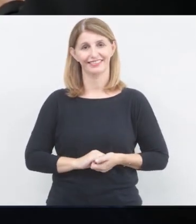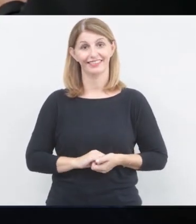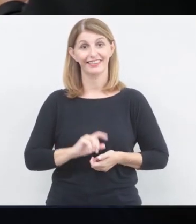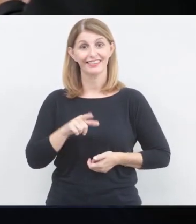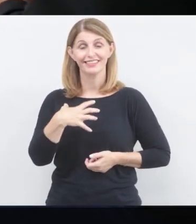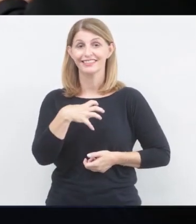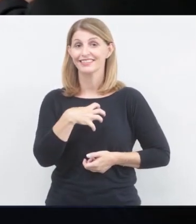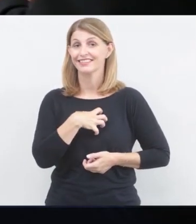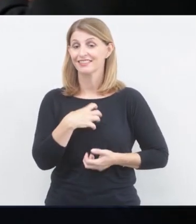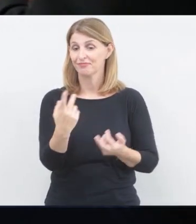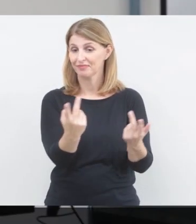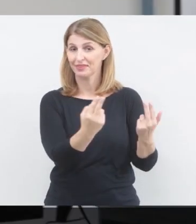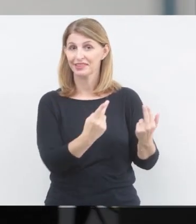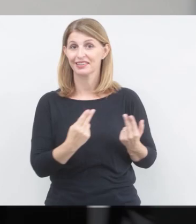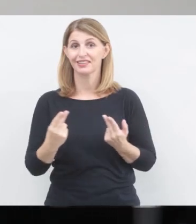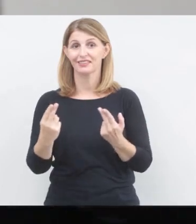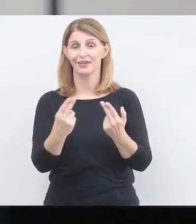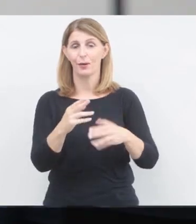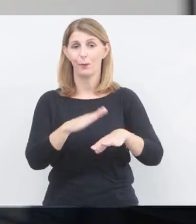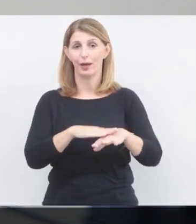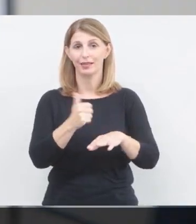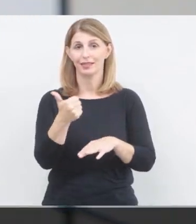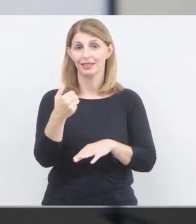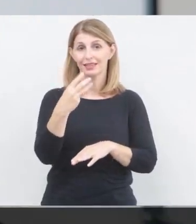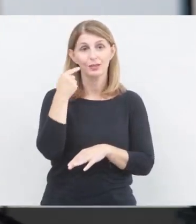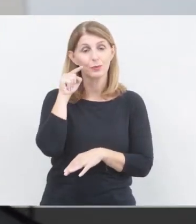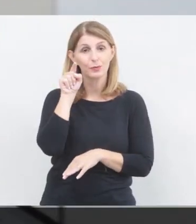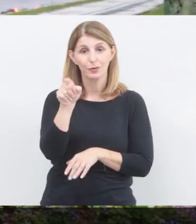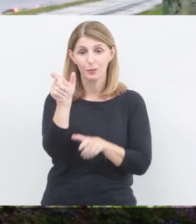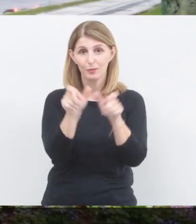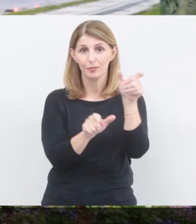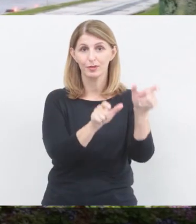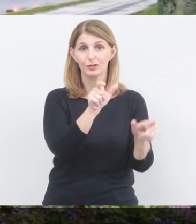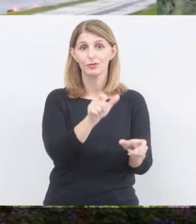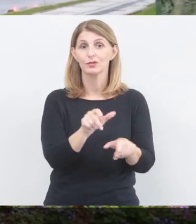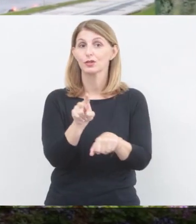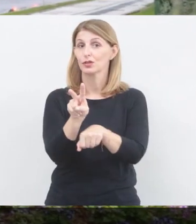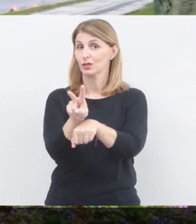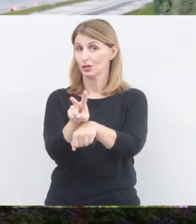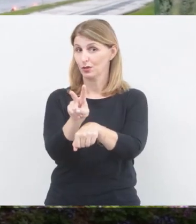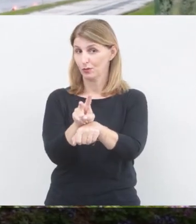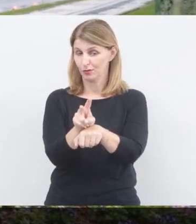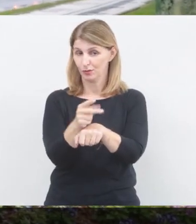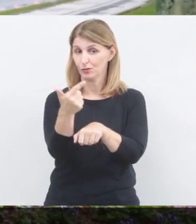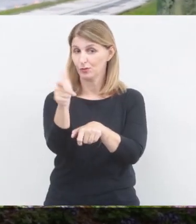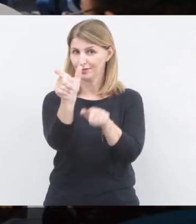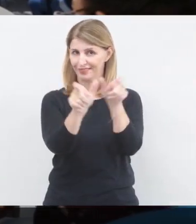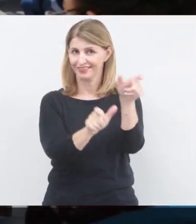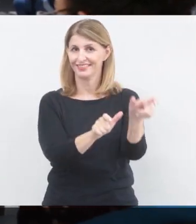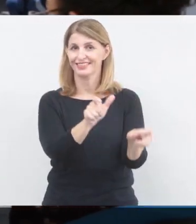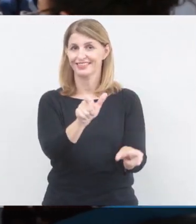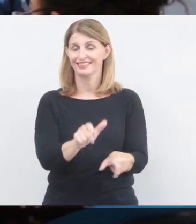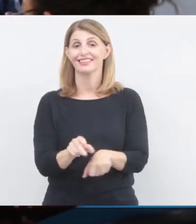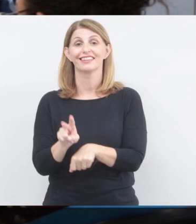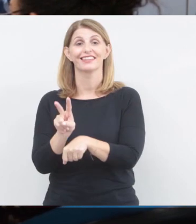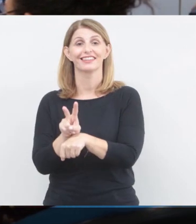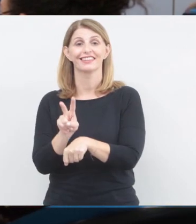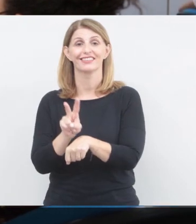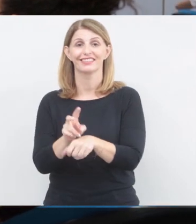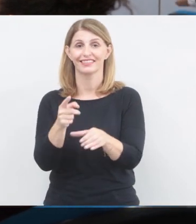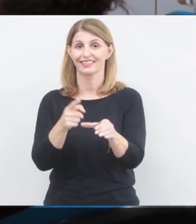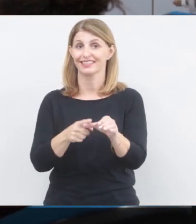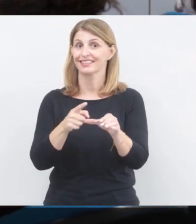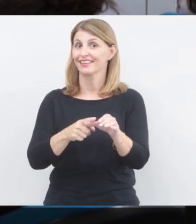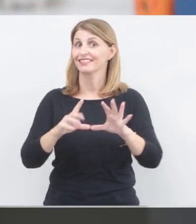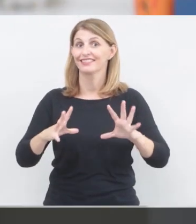é um sentimento em comum. São mais de 13 mil pessoas que cuidam de pessoas, que cuidam de uma